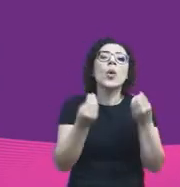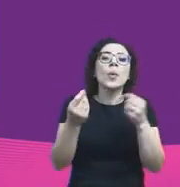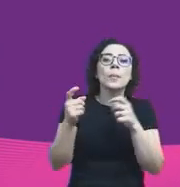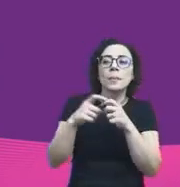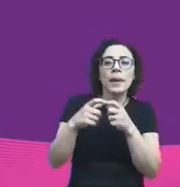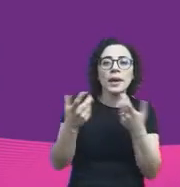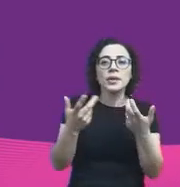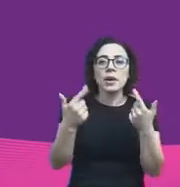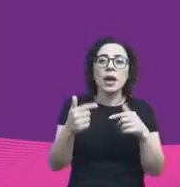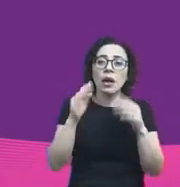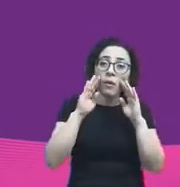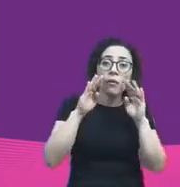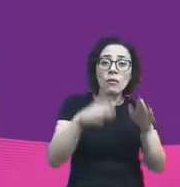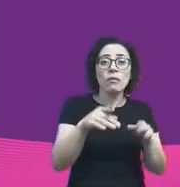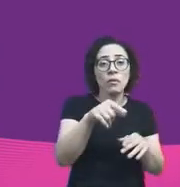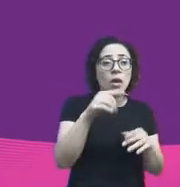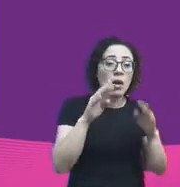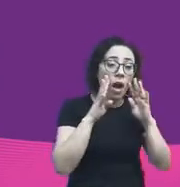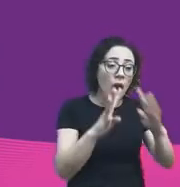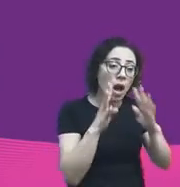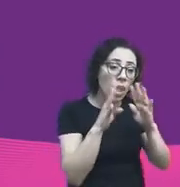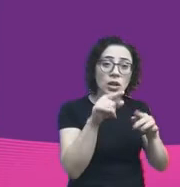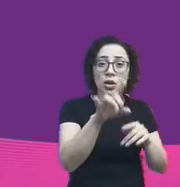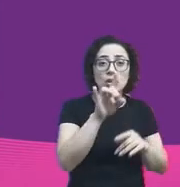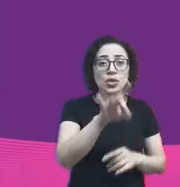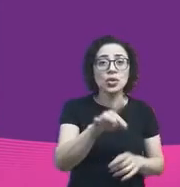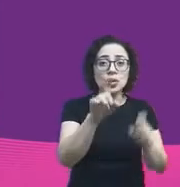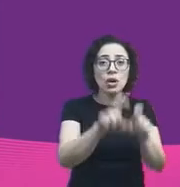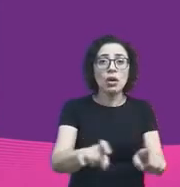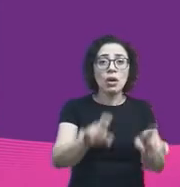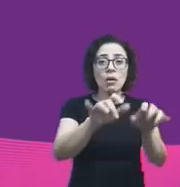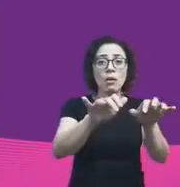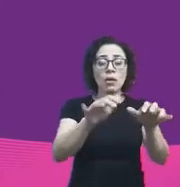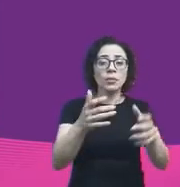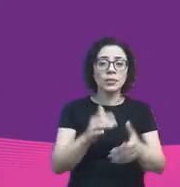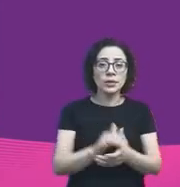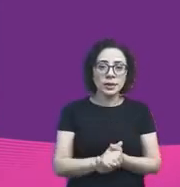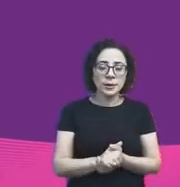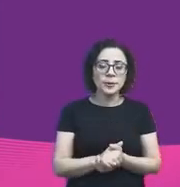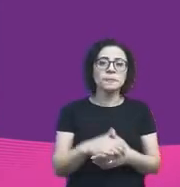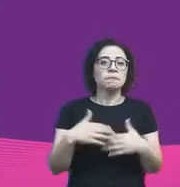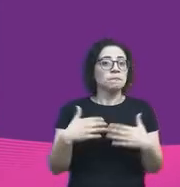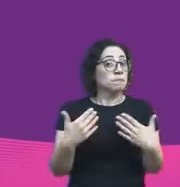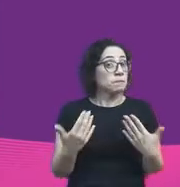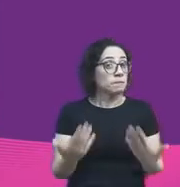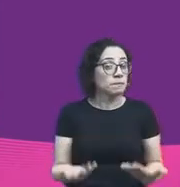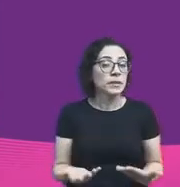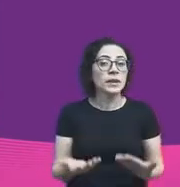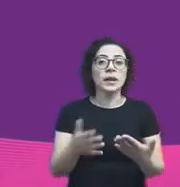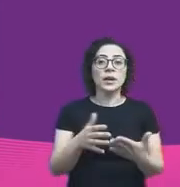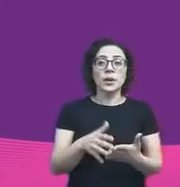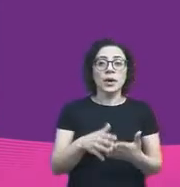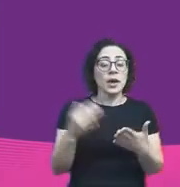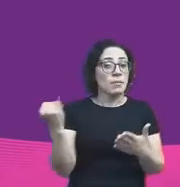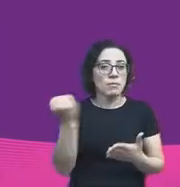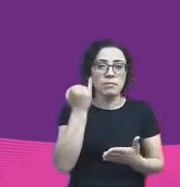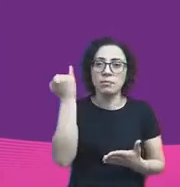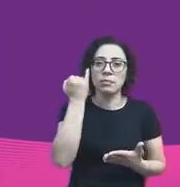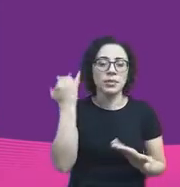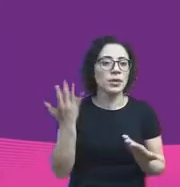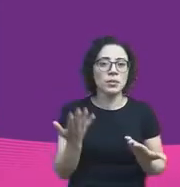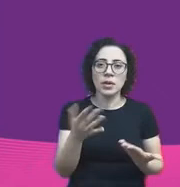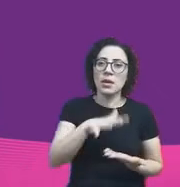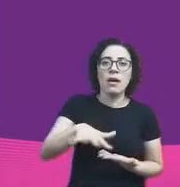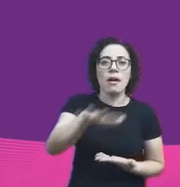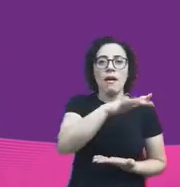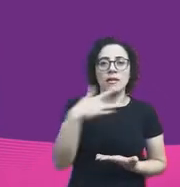profissionais é gasto com burocracia, com preenchimento de burocracia. E isso acontece em todos os lugares